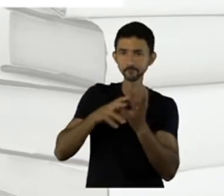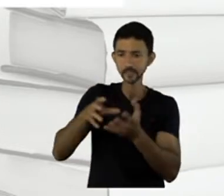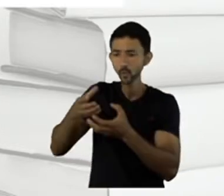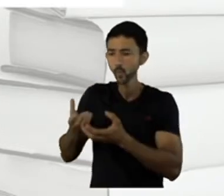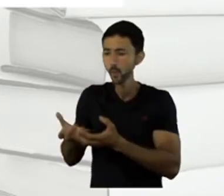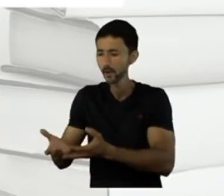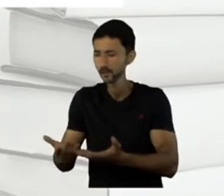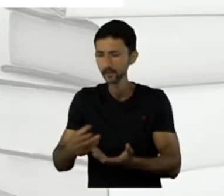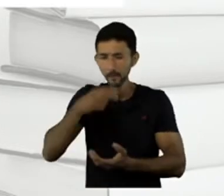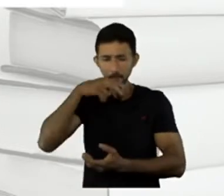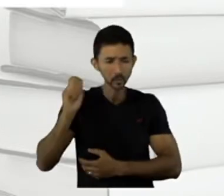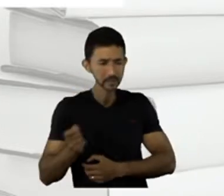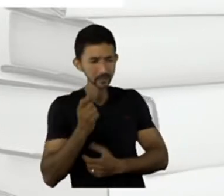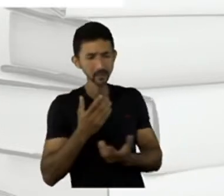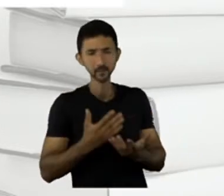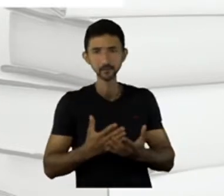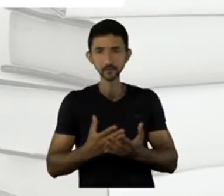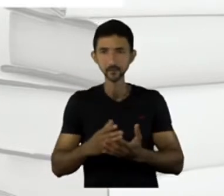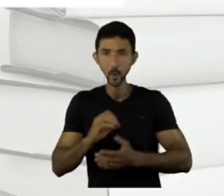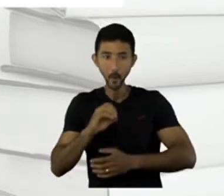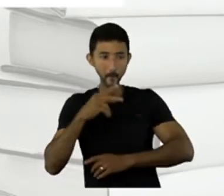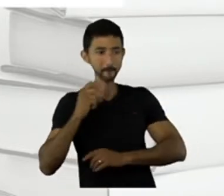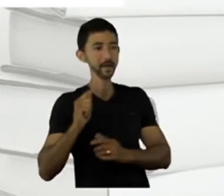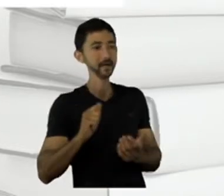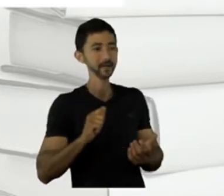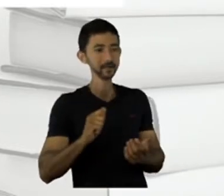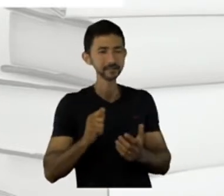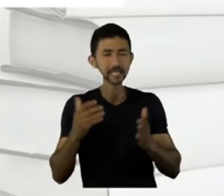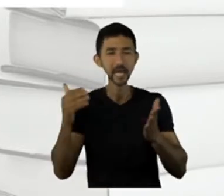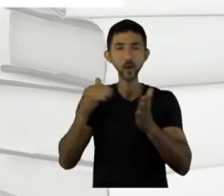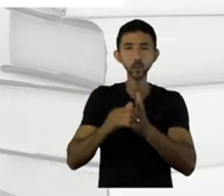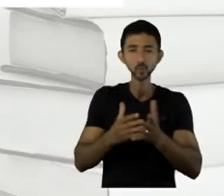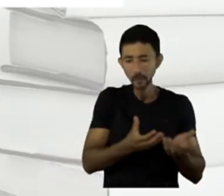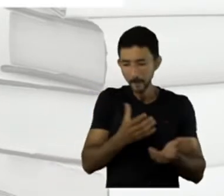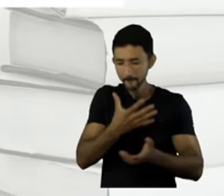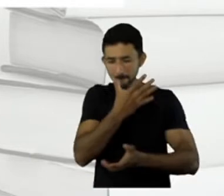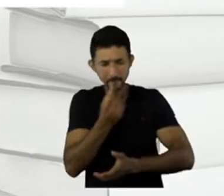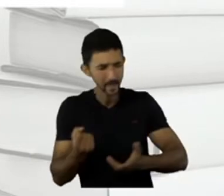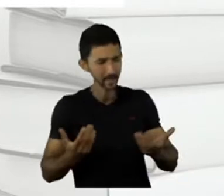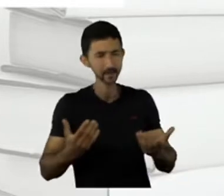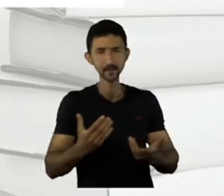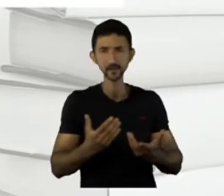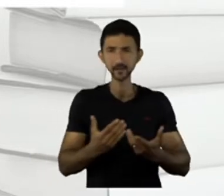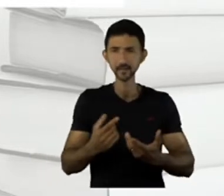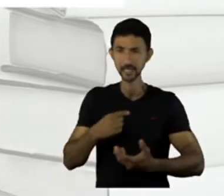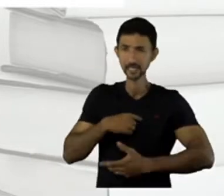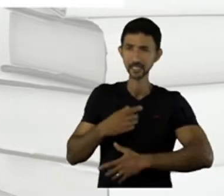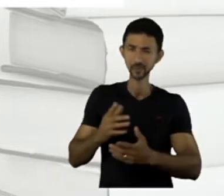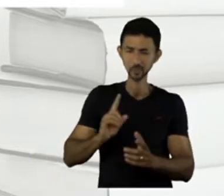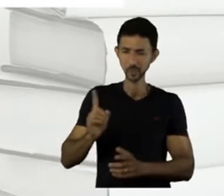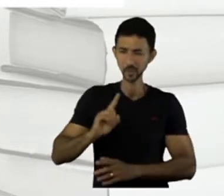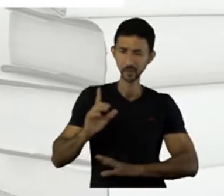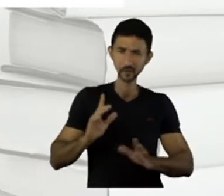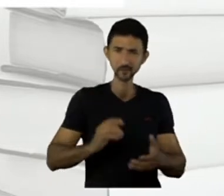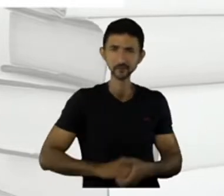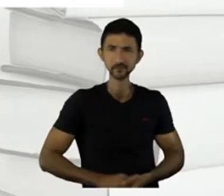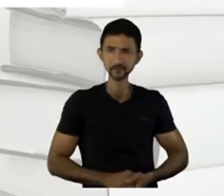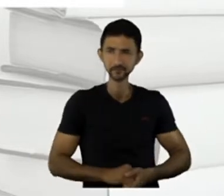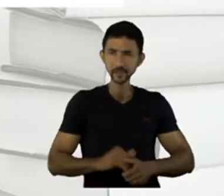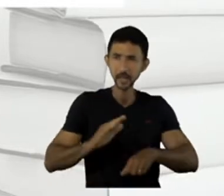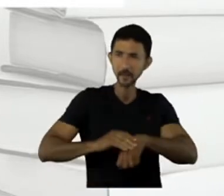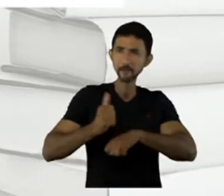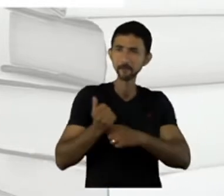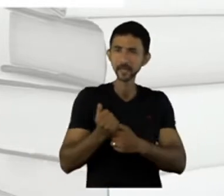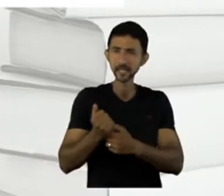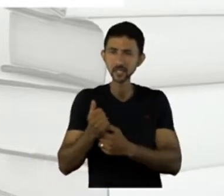Mônica. Opa, esta era a última. Pega, Mônica. Eu? Não. As